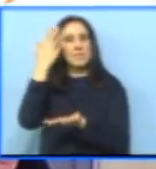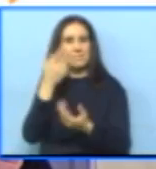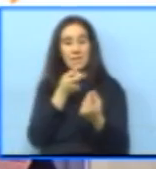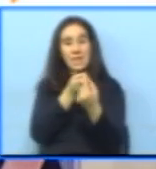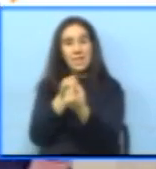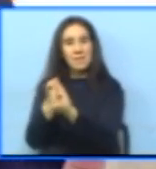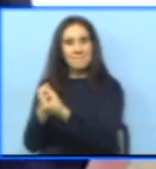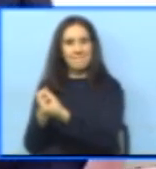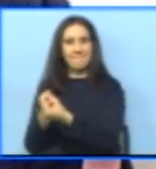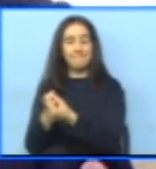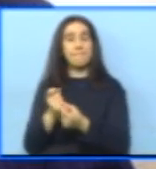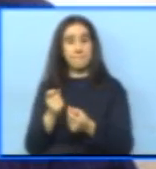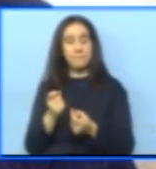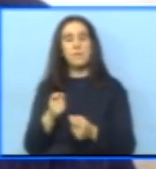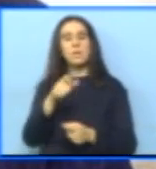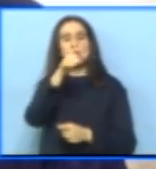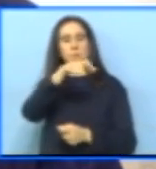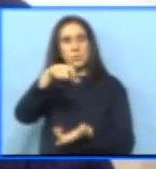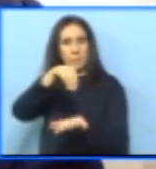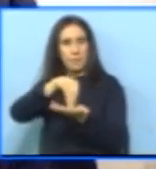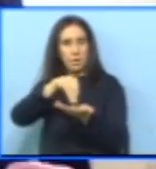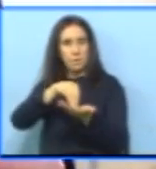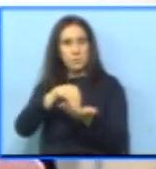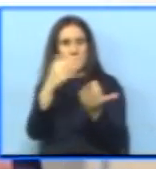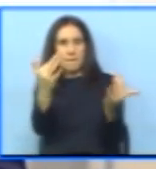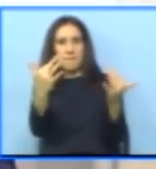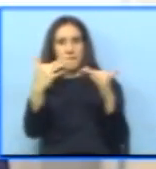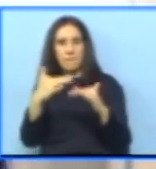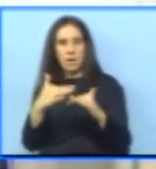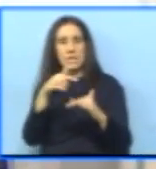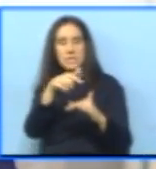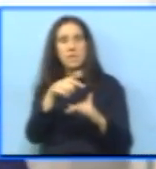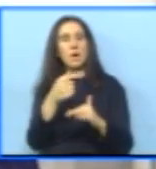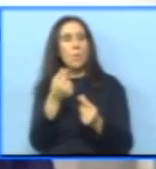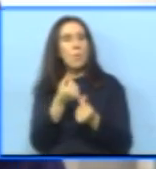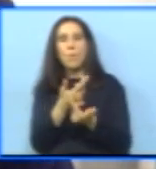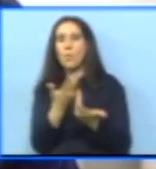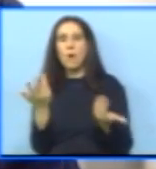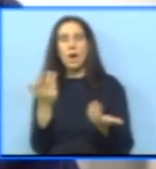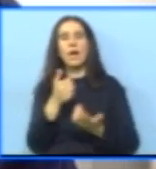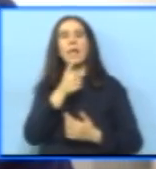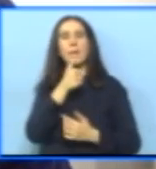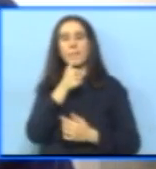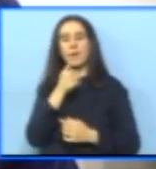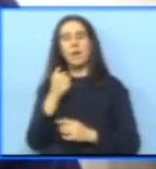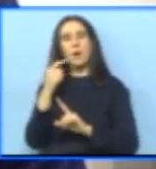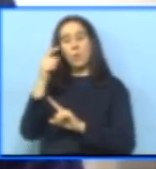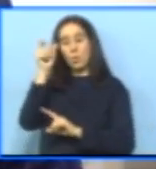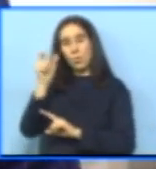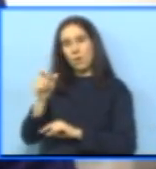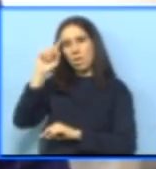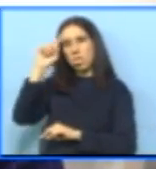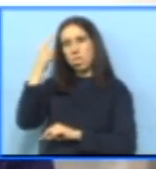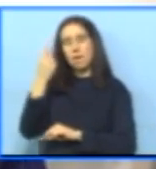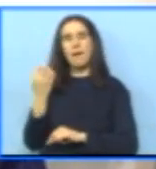proximidade. Os pobres que vêm, aqueles que não têm recursos. O que é que o profeta faz? É